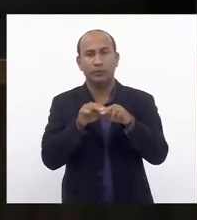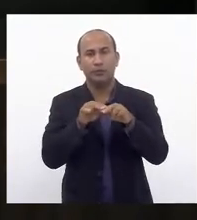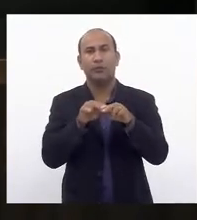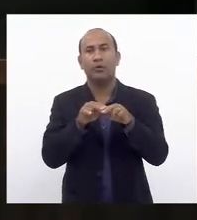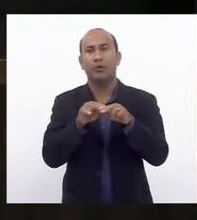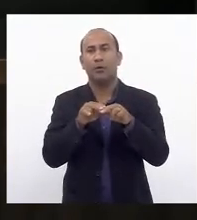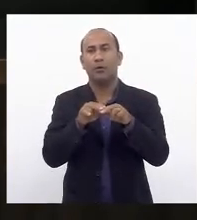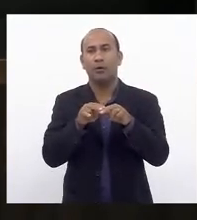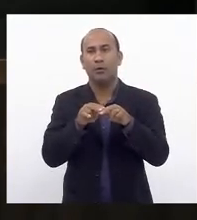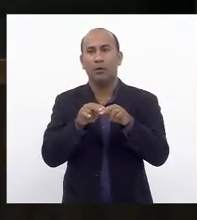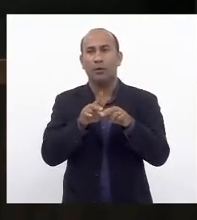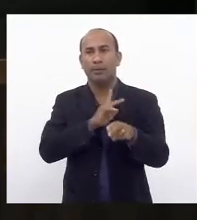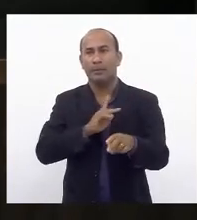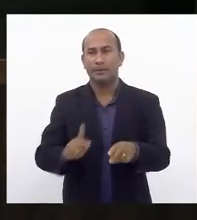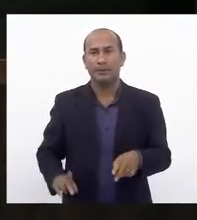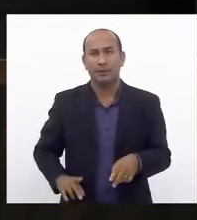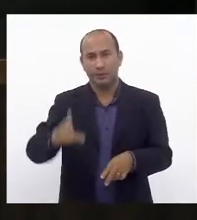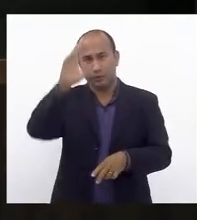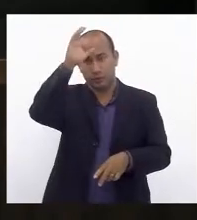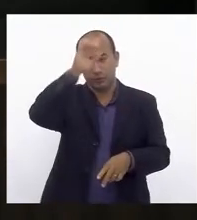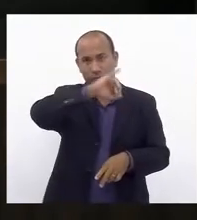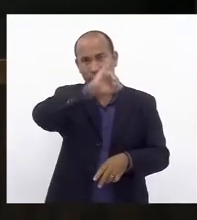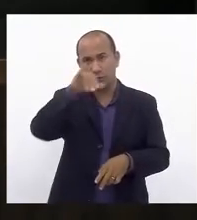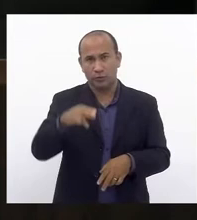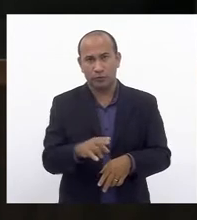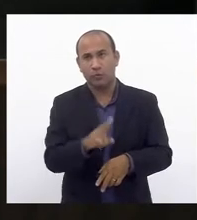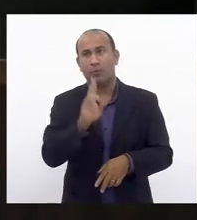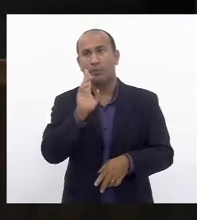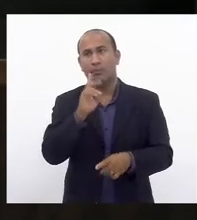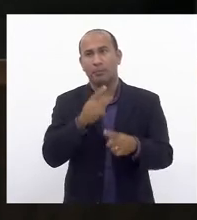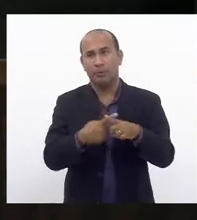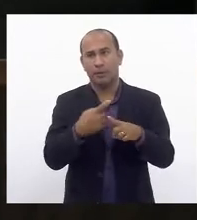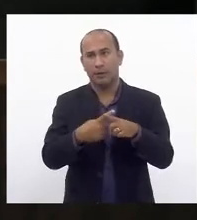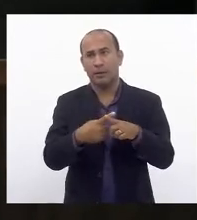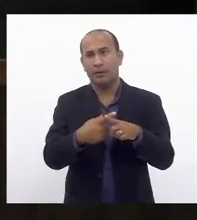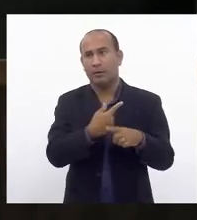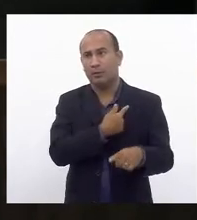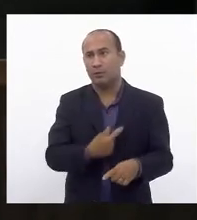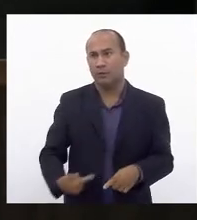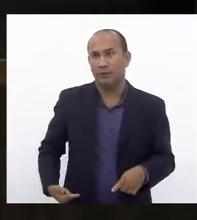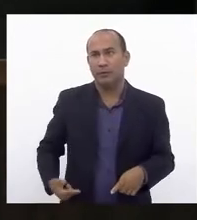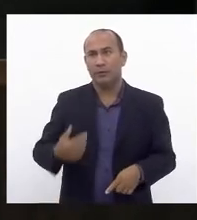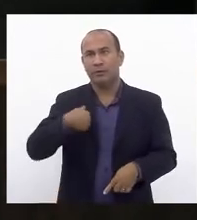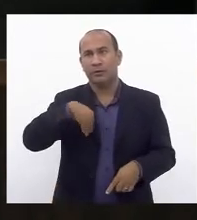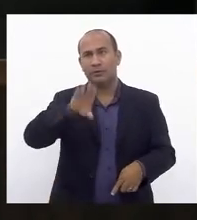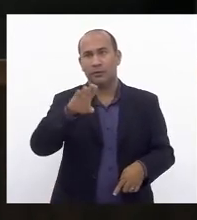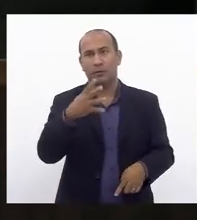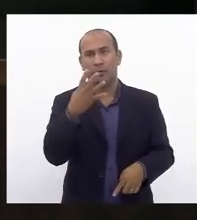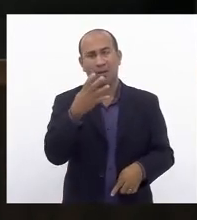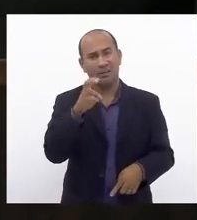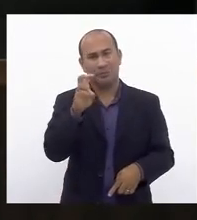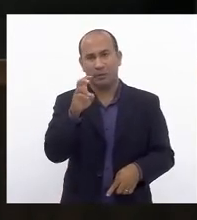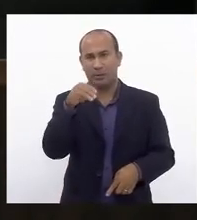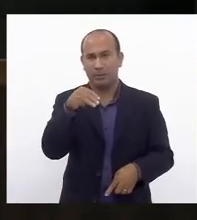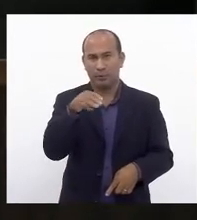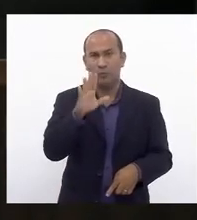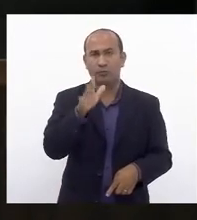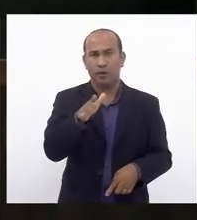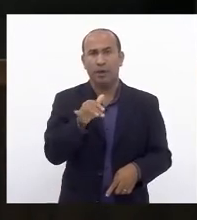presidência para a tia Ju, porque o governador já saiu num voo há quase 40, 50 minutos e...